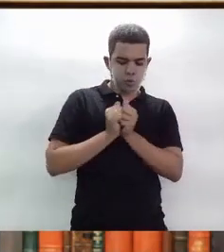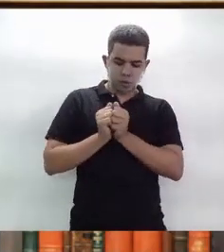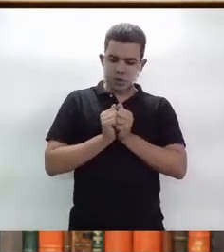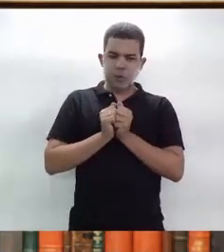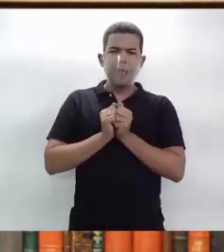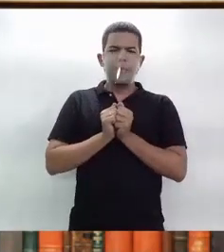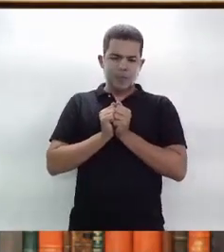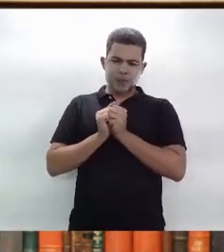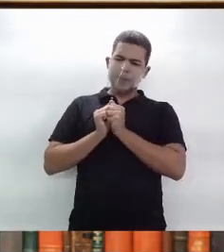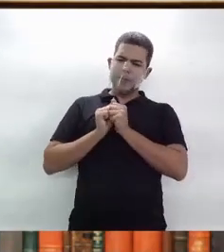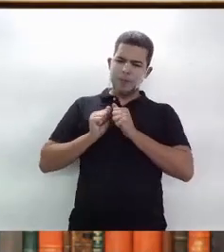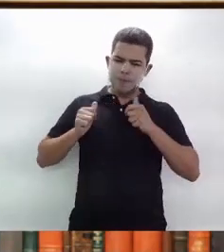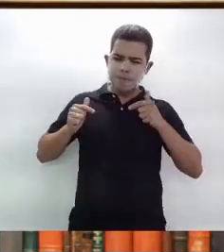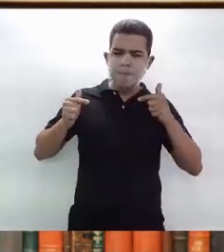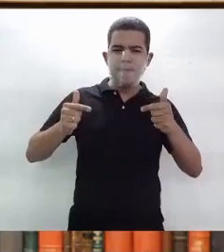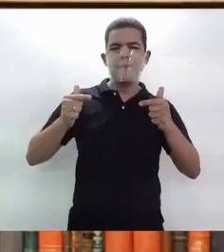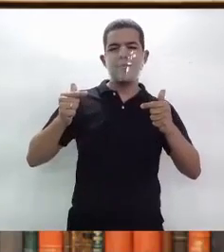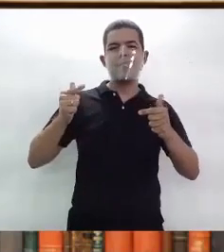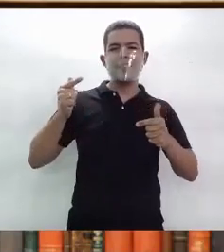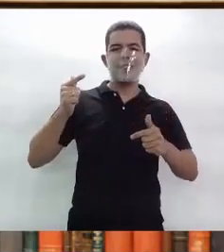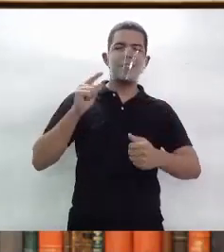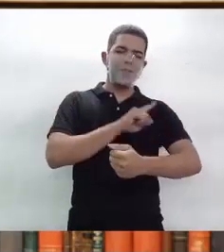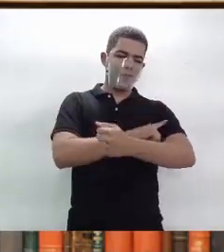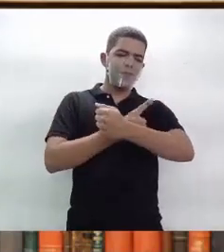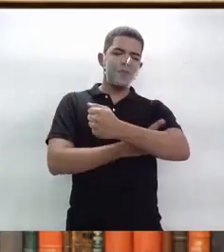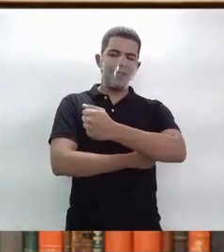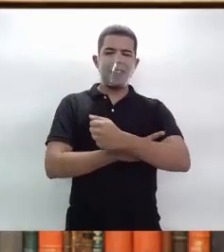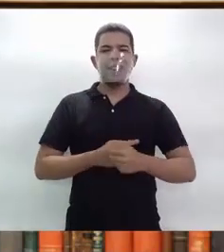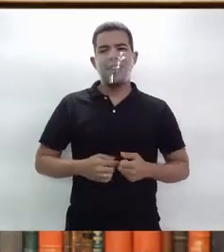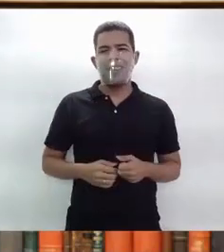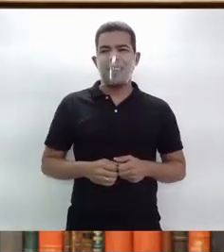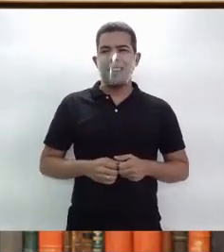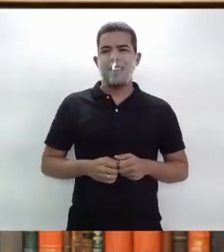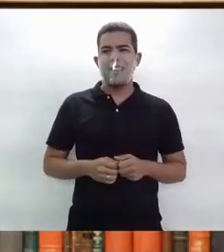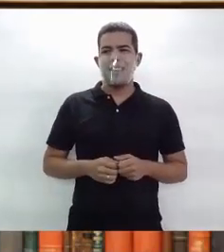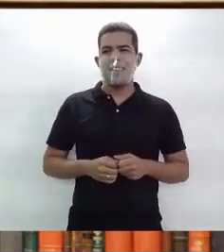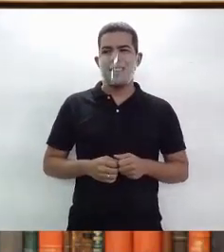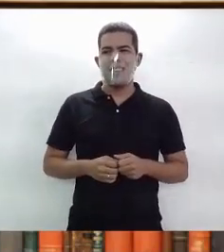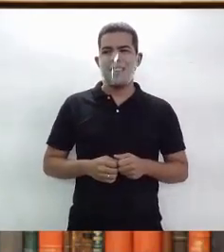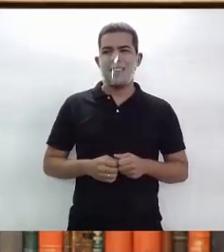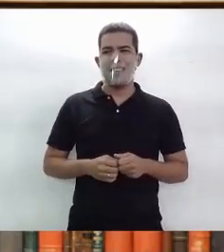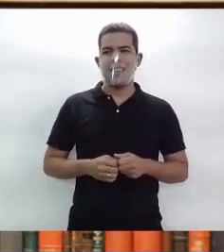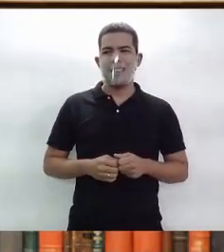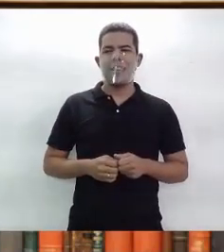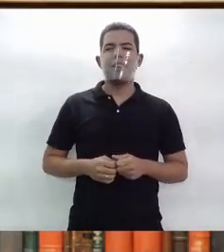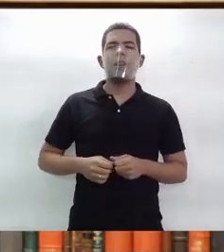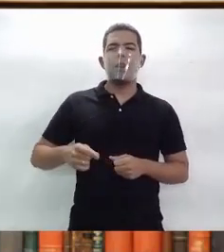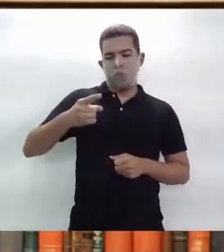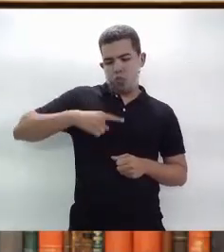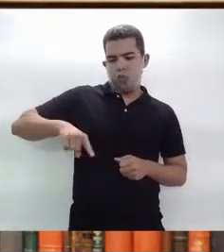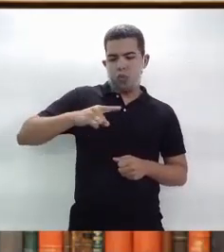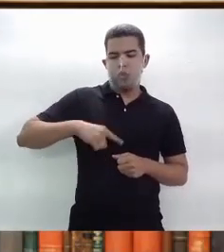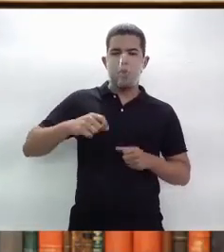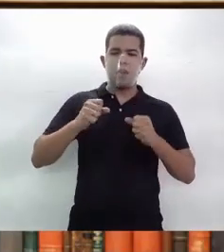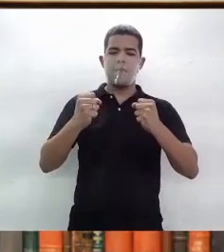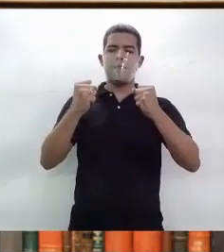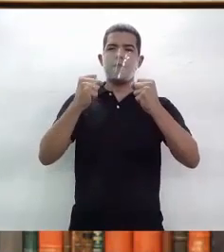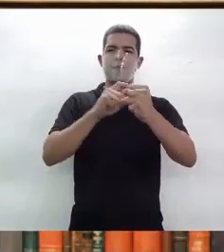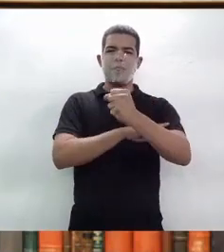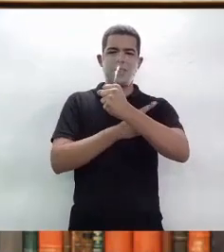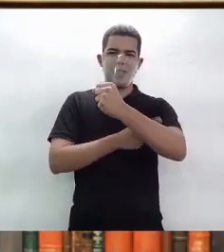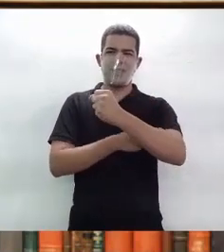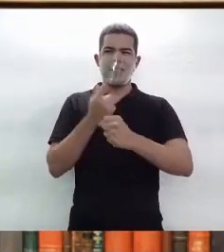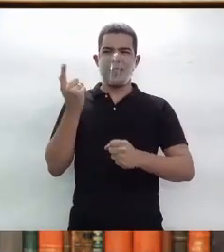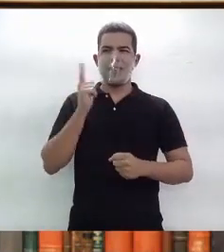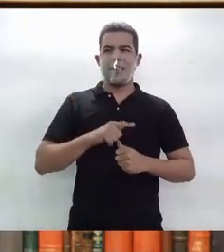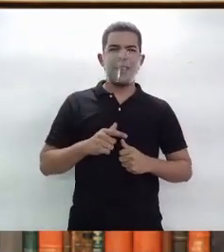gente. Que é que a gente chama, a gente diz assim, sou bonirê, juntos somos mais fortes. Pois, olha, gente,